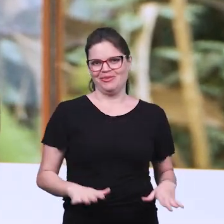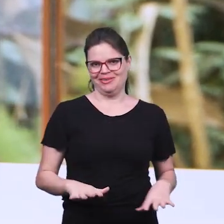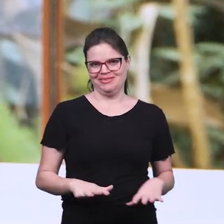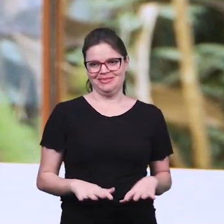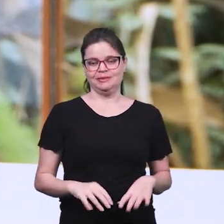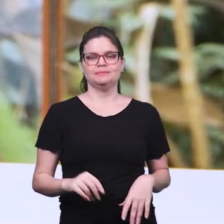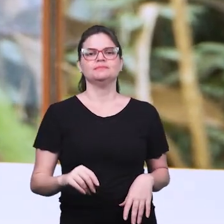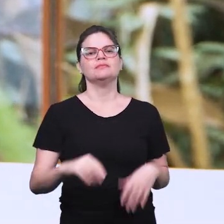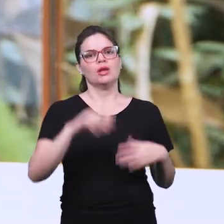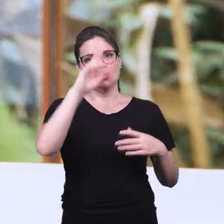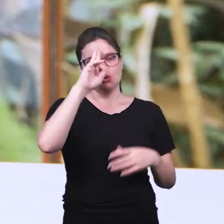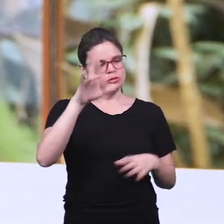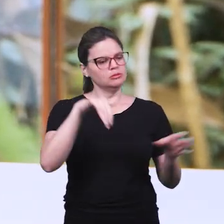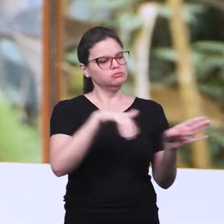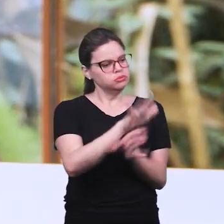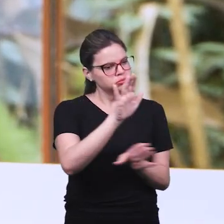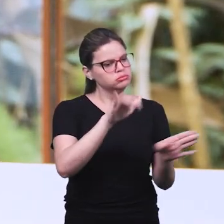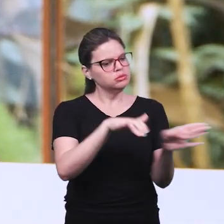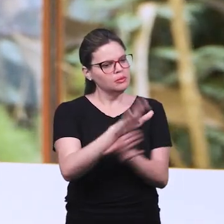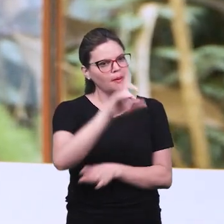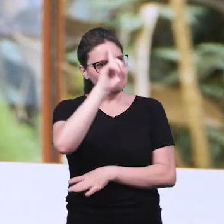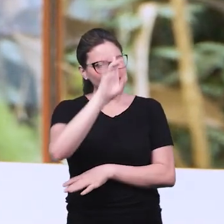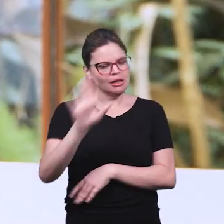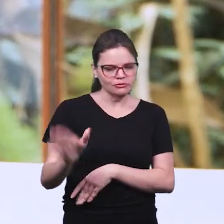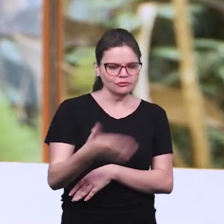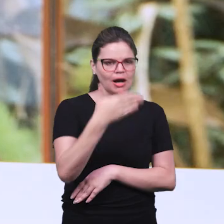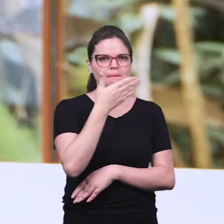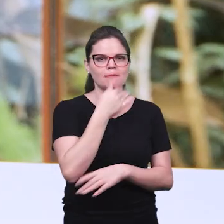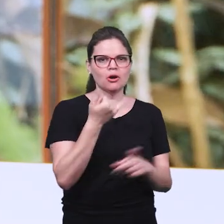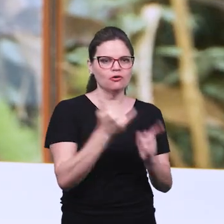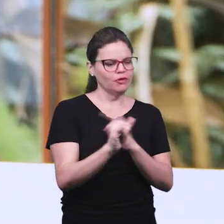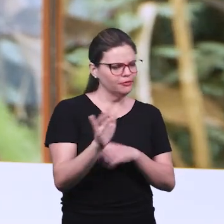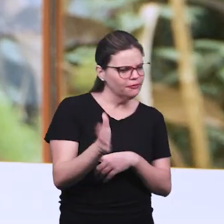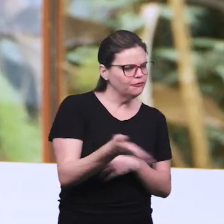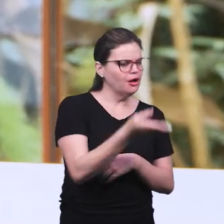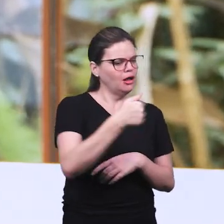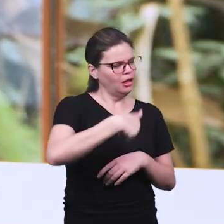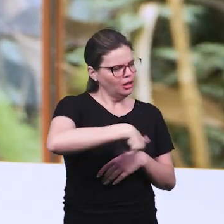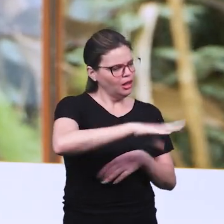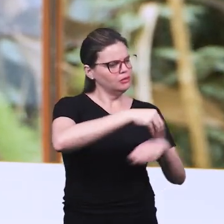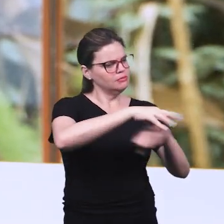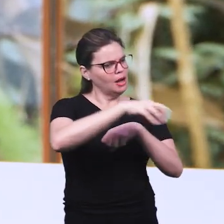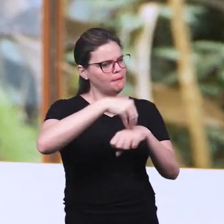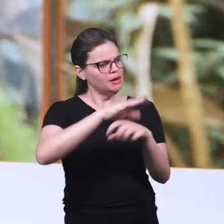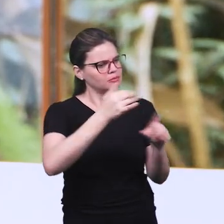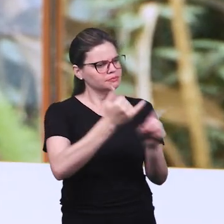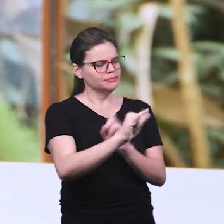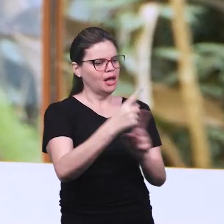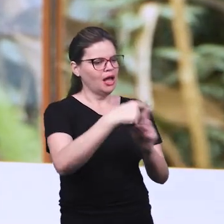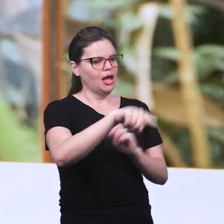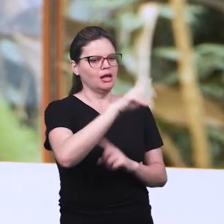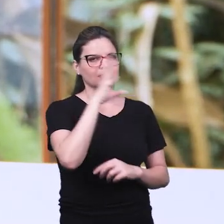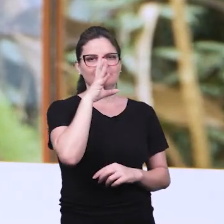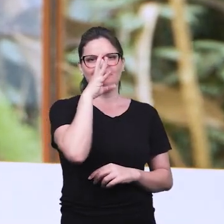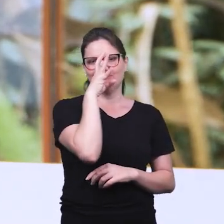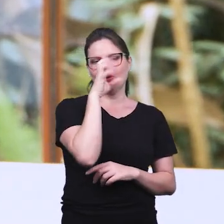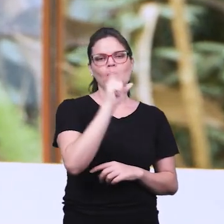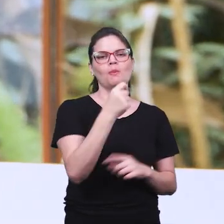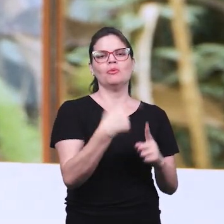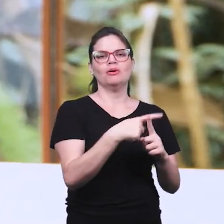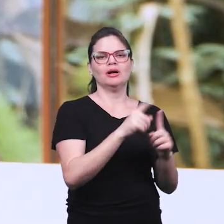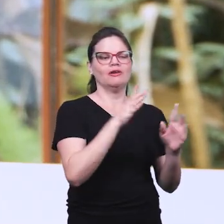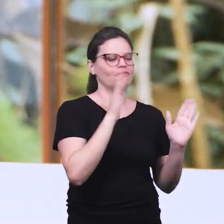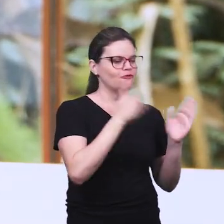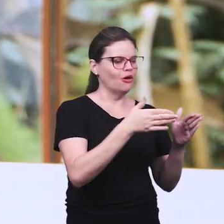das advertências dos profetas, apesar de toda a orientação do Senhor, a grande falha de Israel foi a